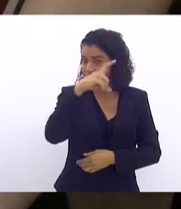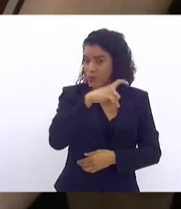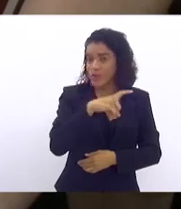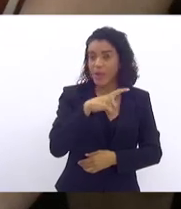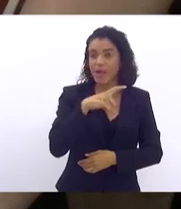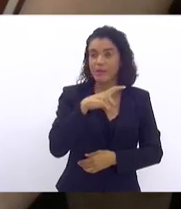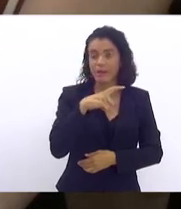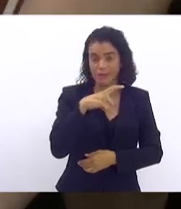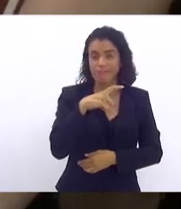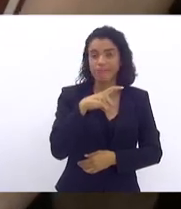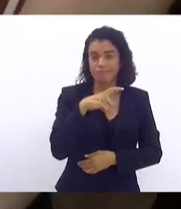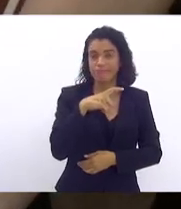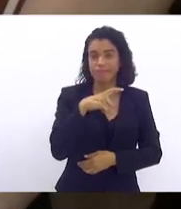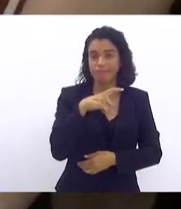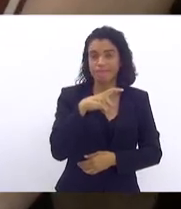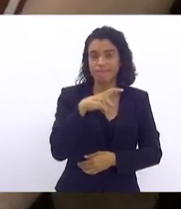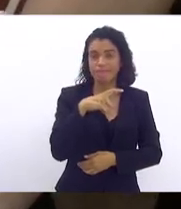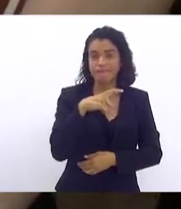como isso pode ser